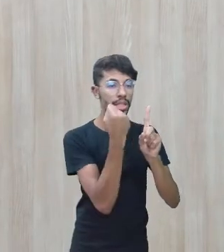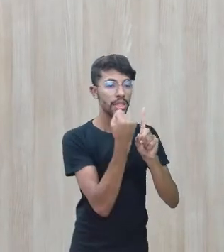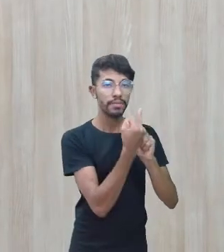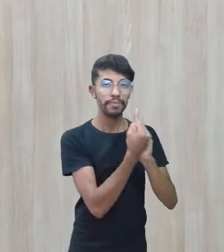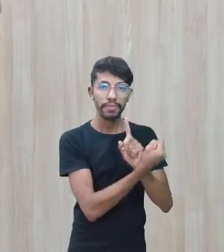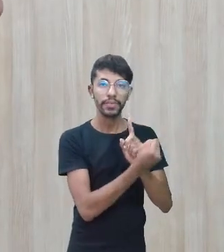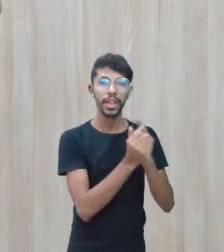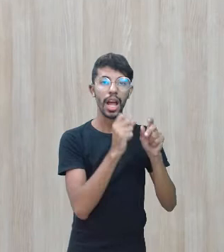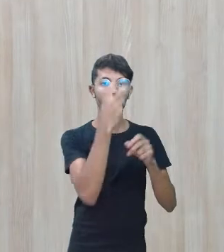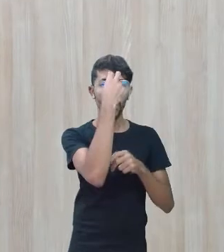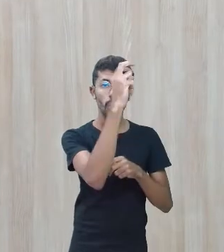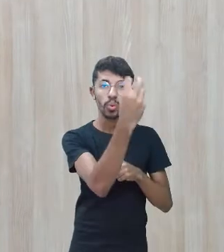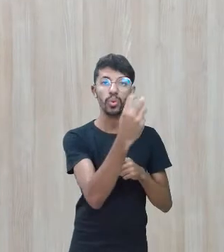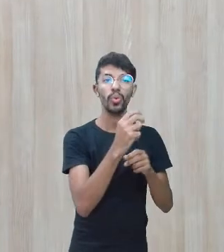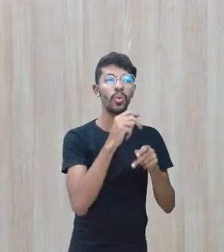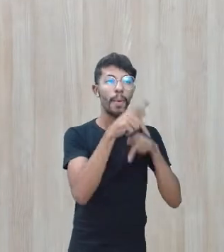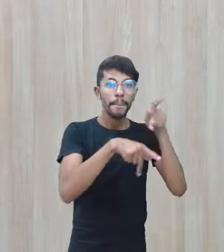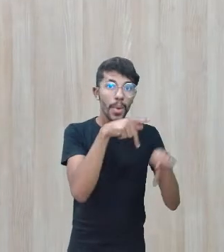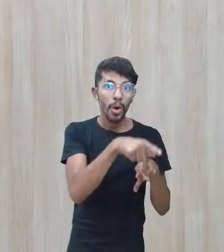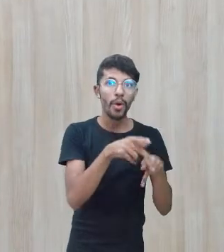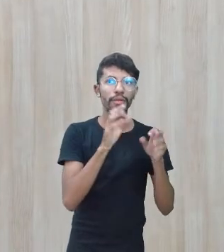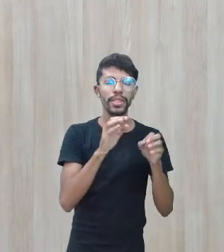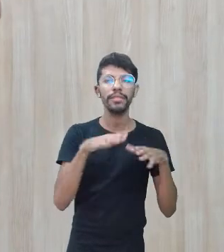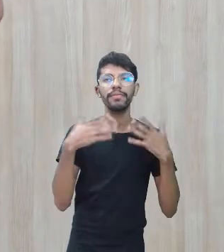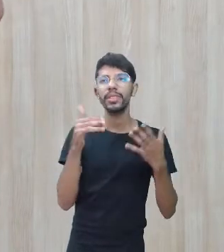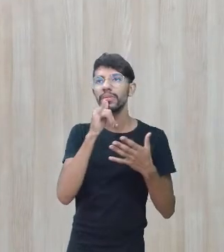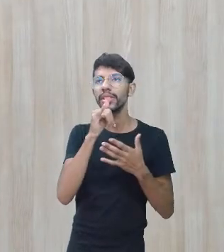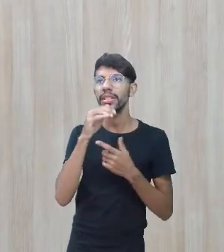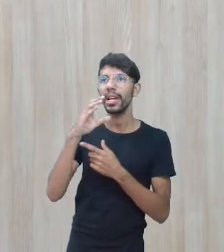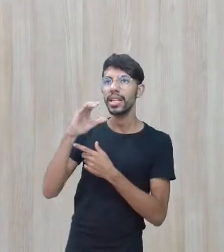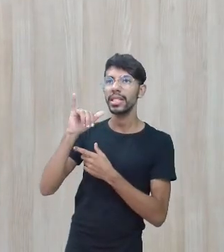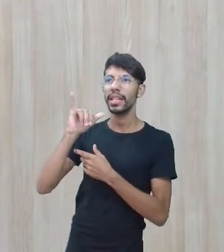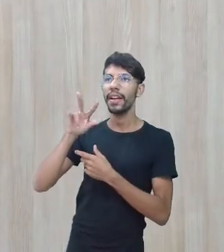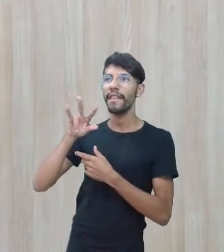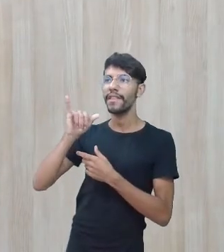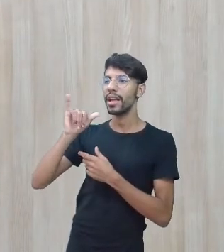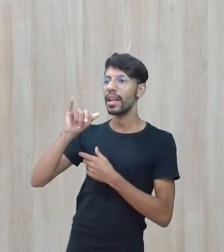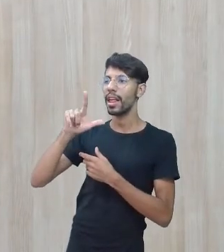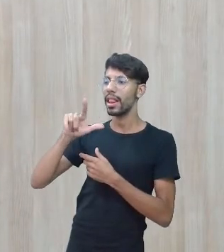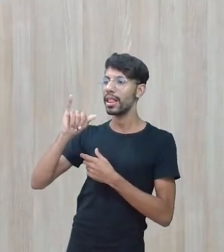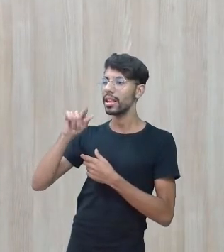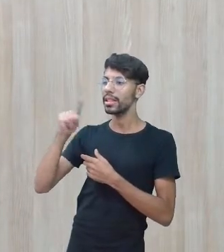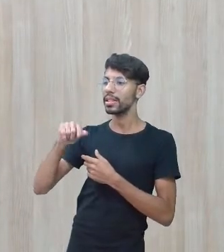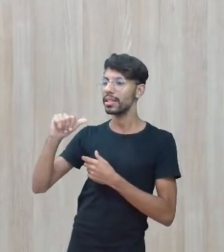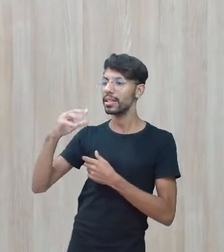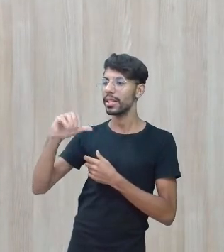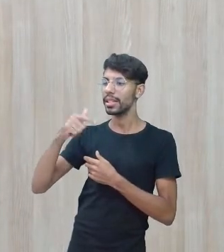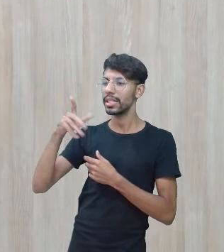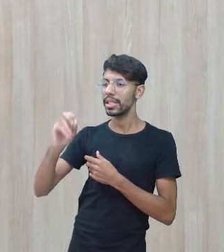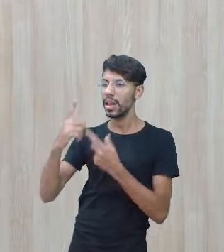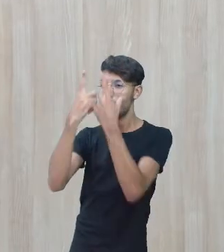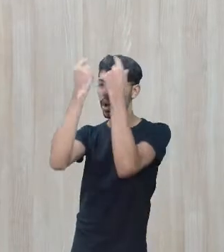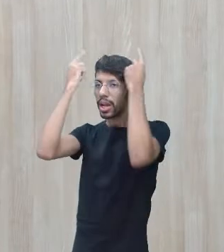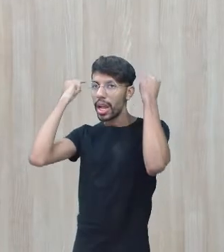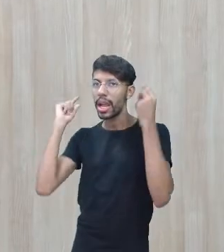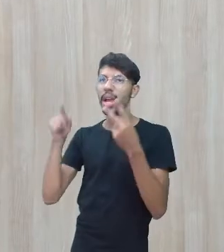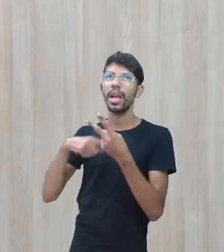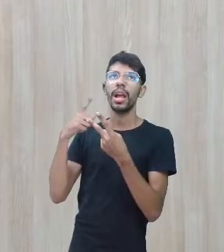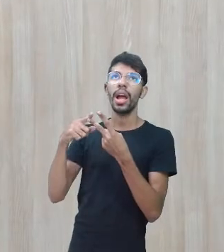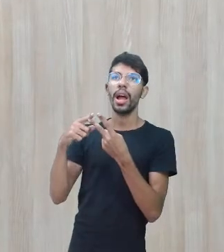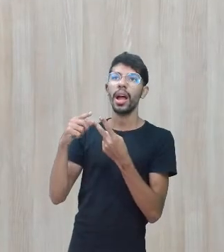por isso que quando a gente fala a civilização egípcia, a civilização grega, a civilização asteca, porém, esse termo